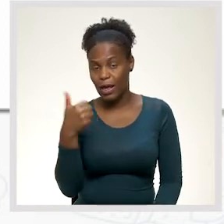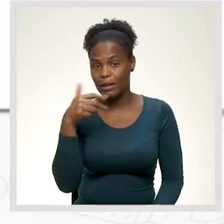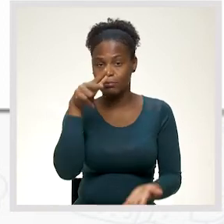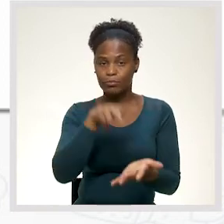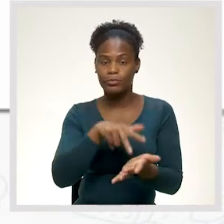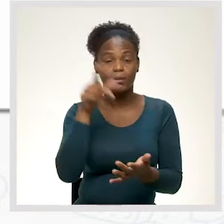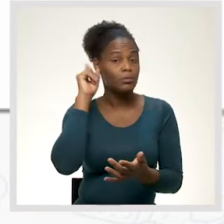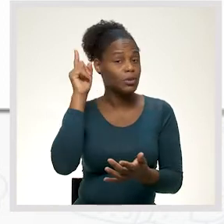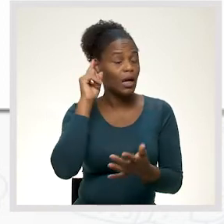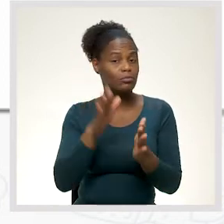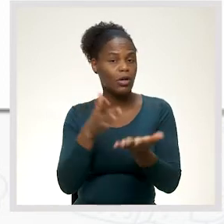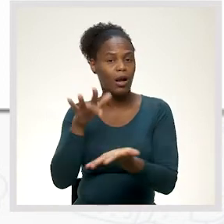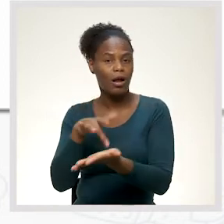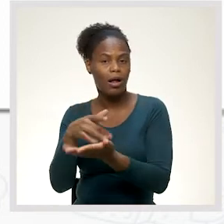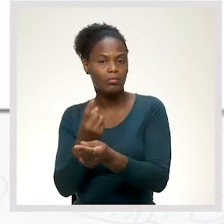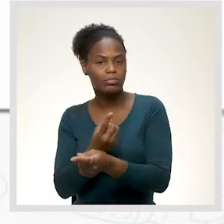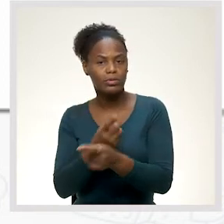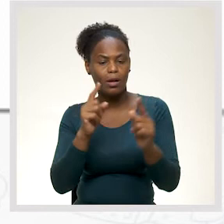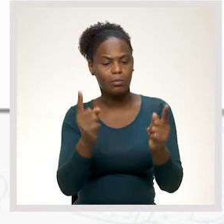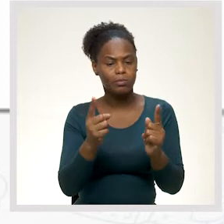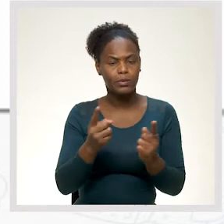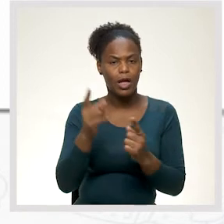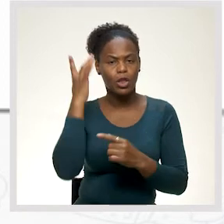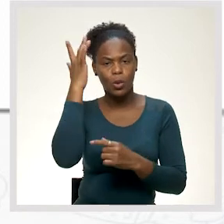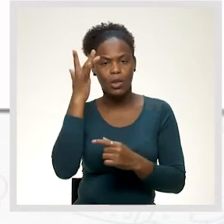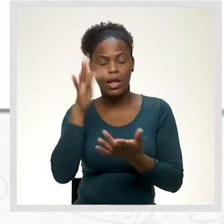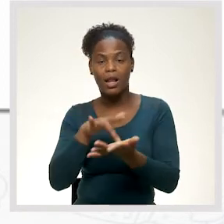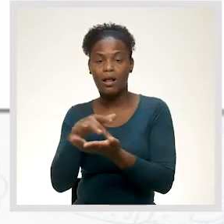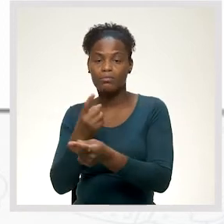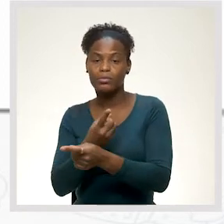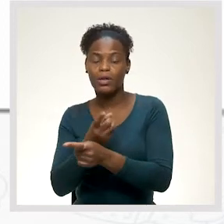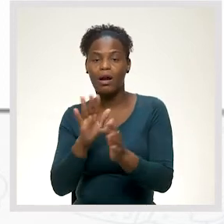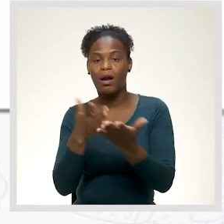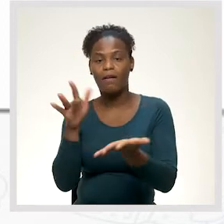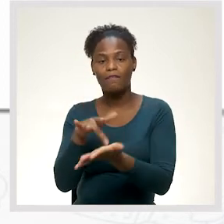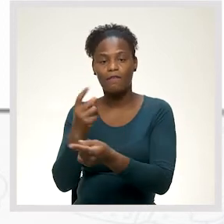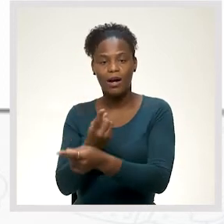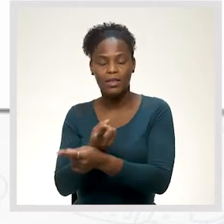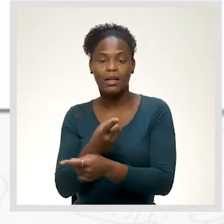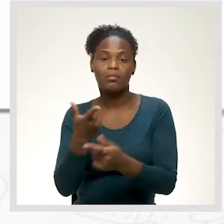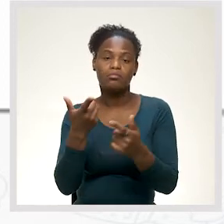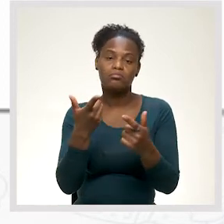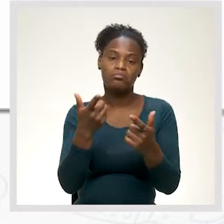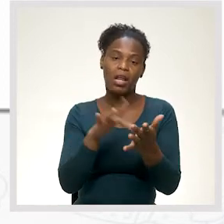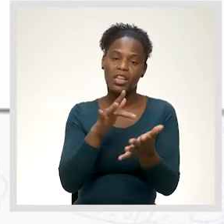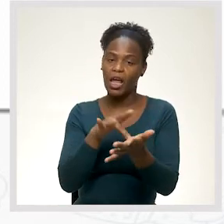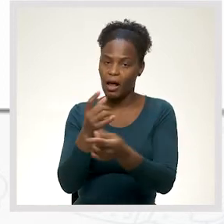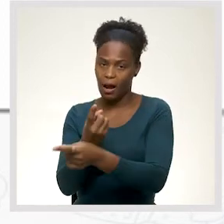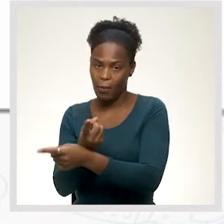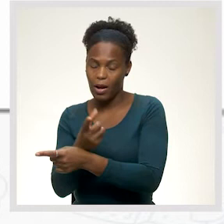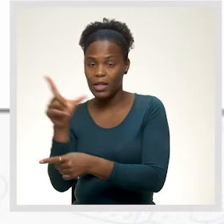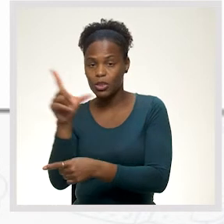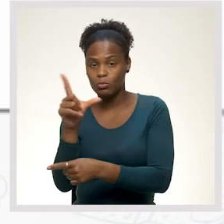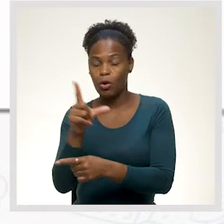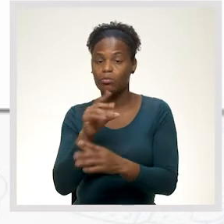publicou importantes artigos de teorização literária na revista Repositório Literário. Em Lisboa,